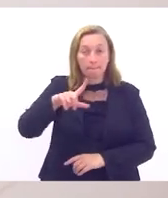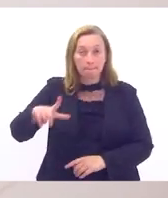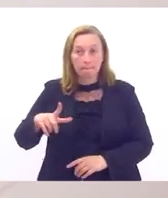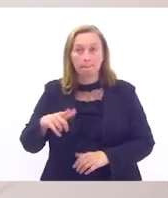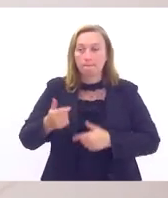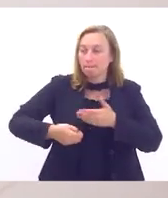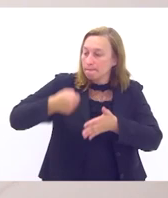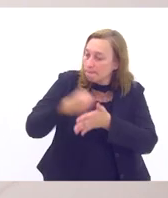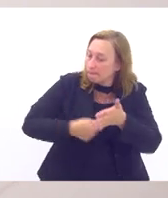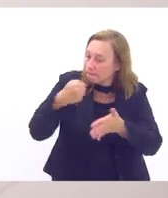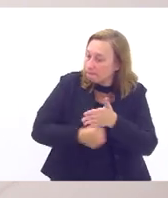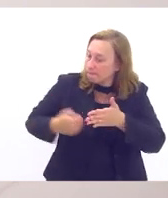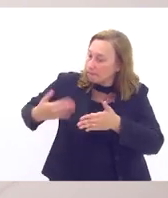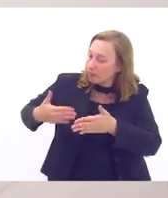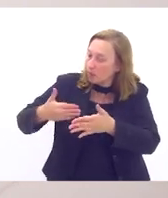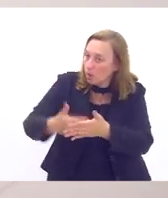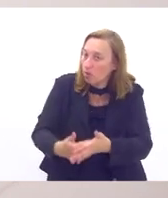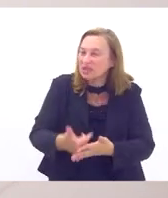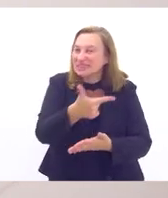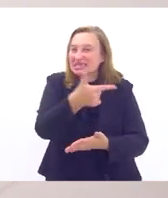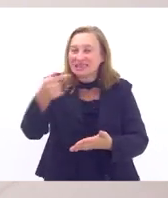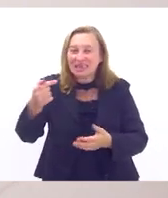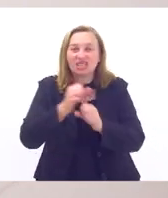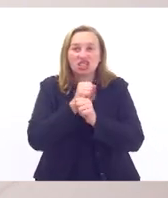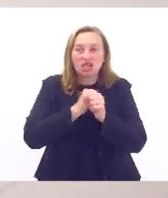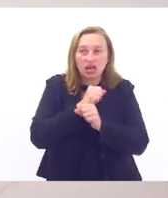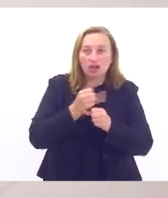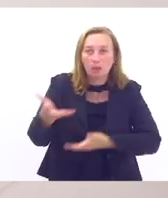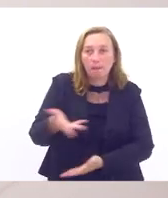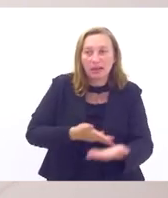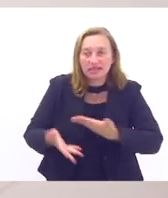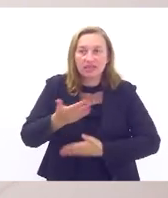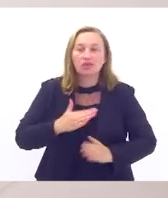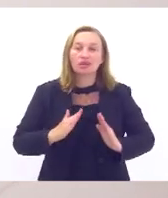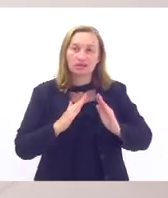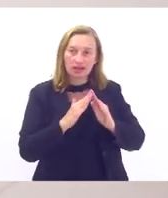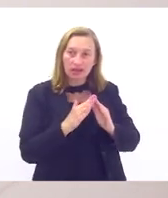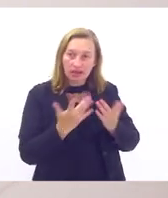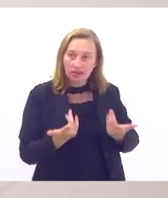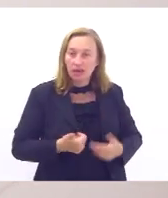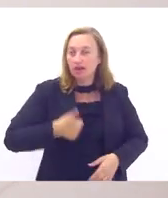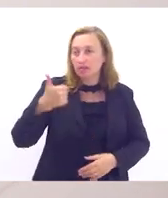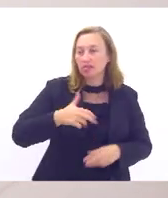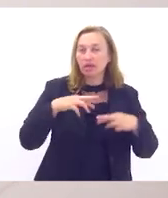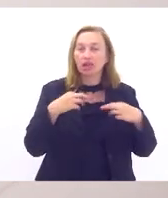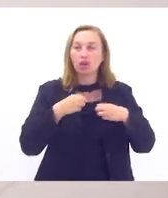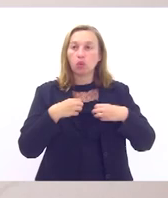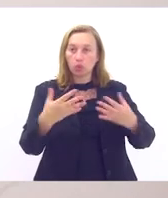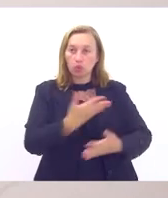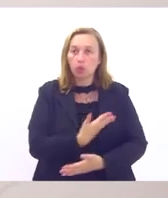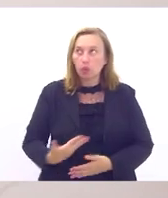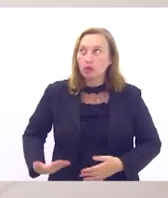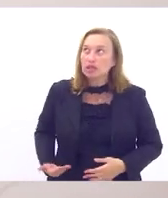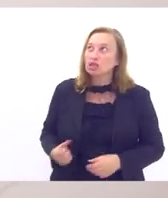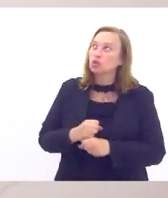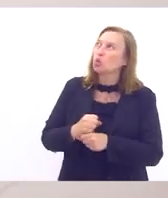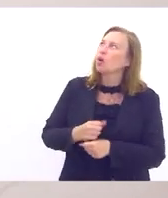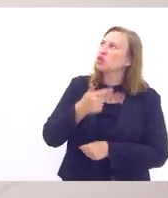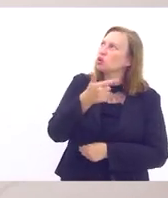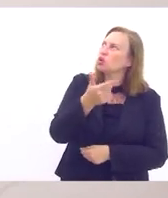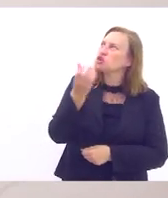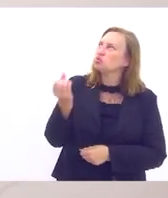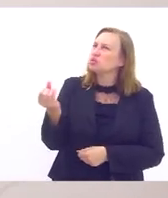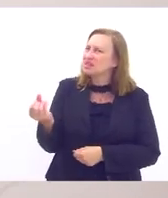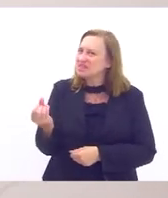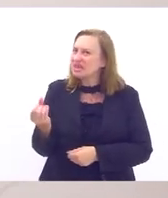batalhou, brigou ao longo dos 17 anos em parceria com esta casa, nossa primeira audiência pública foi no ano de